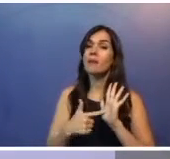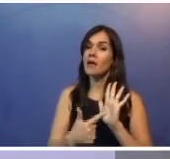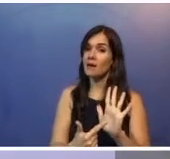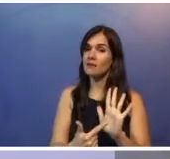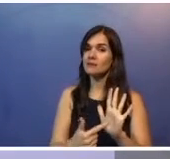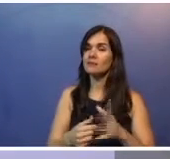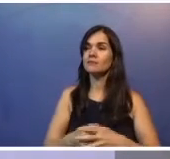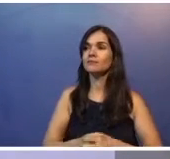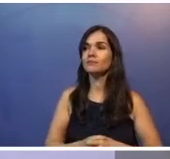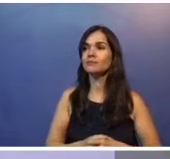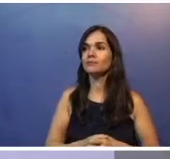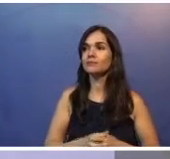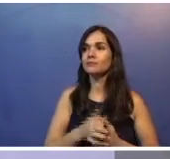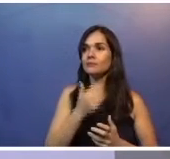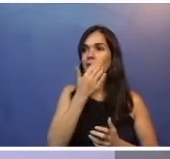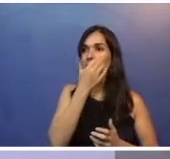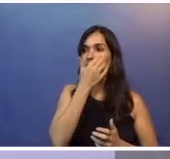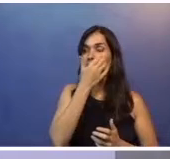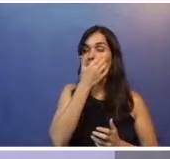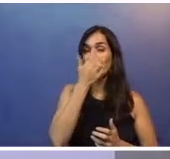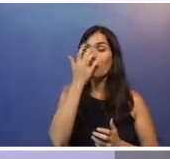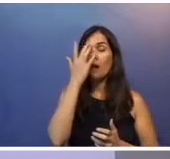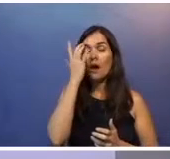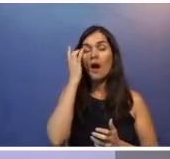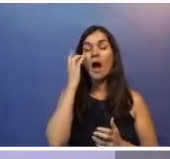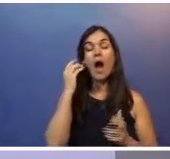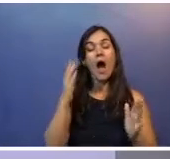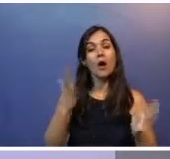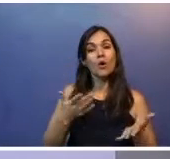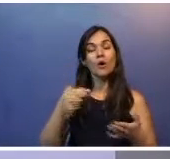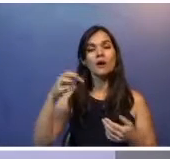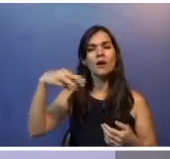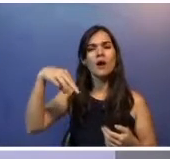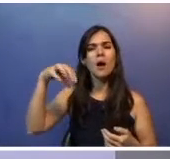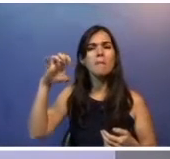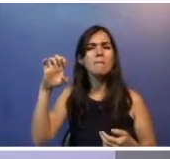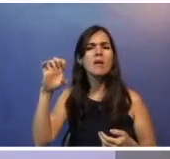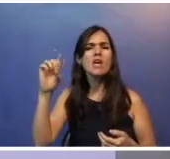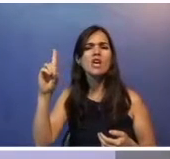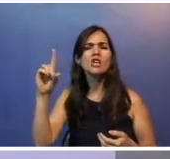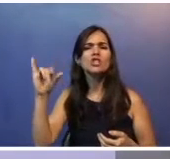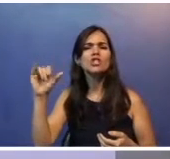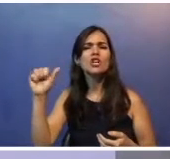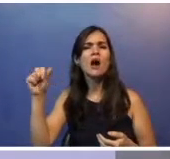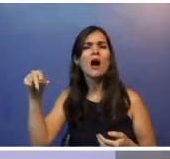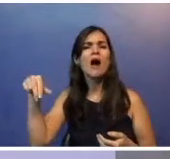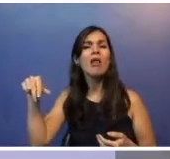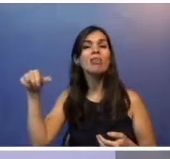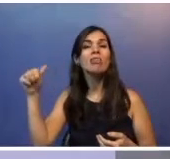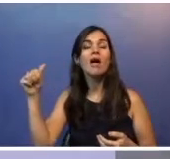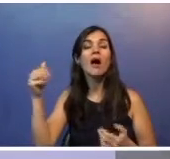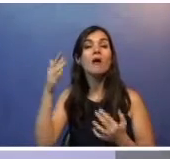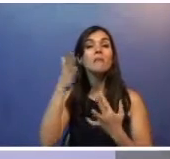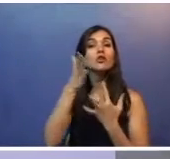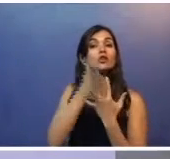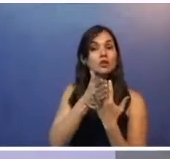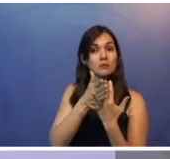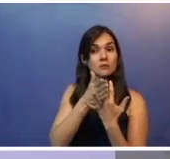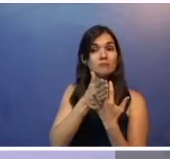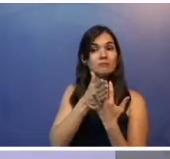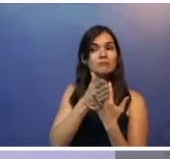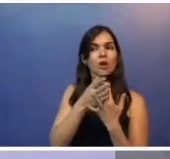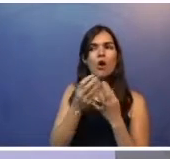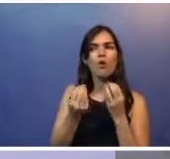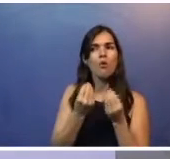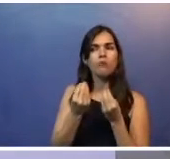a mediana e é uma medida de localização do centro da distribuição dos dados definida pelo